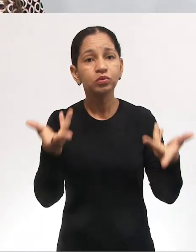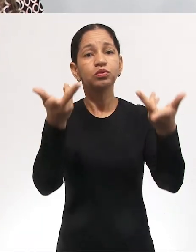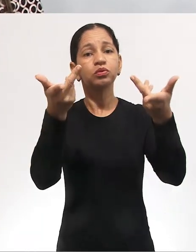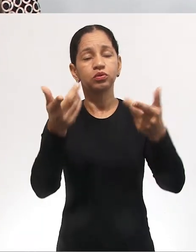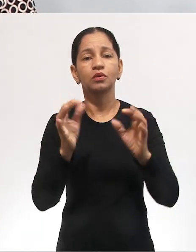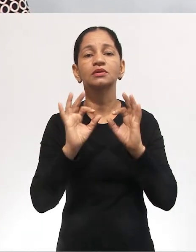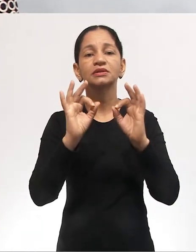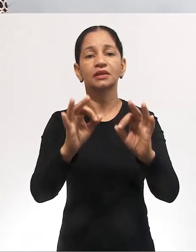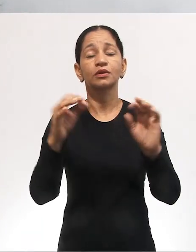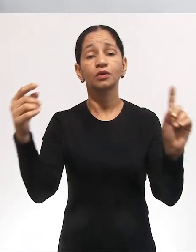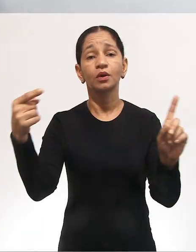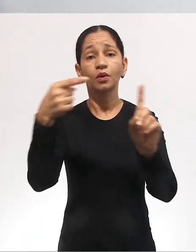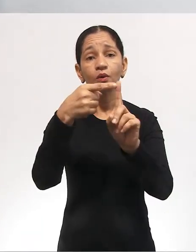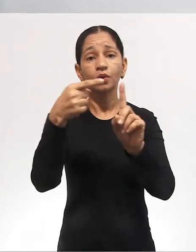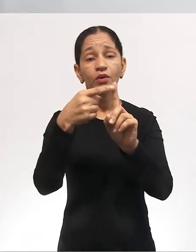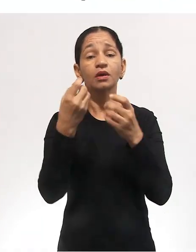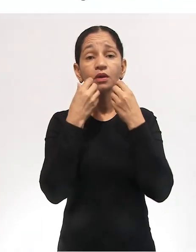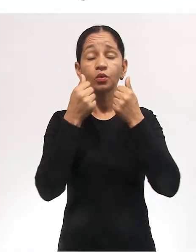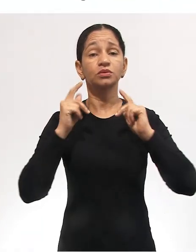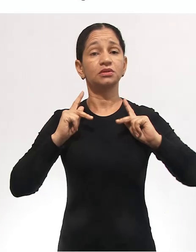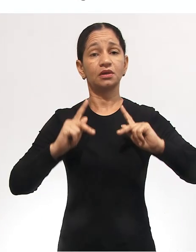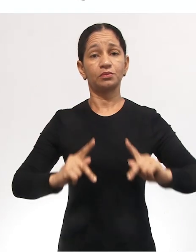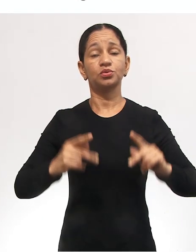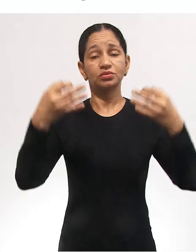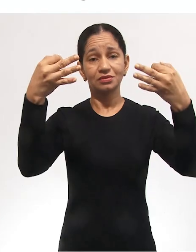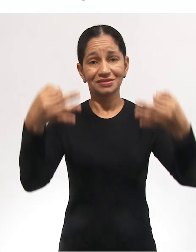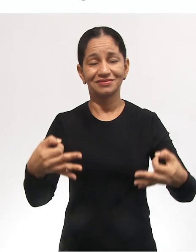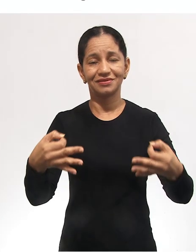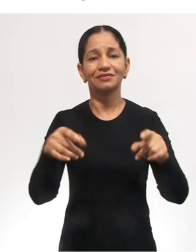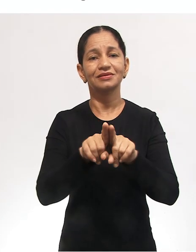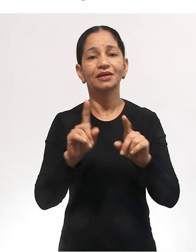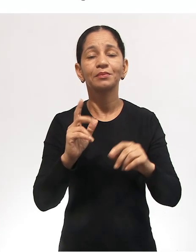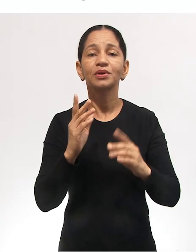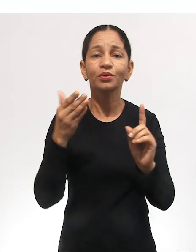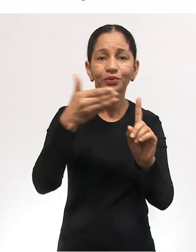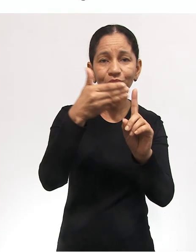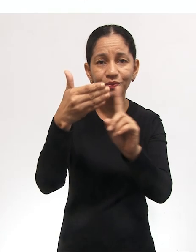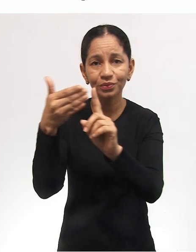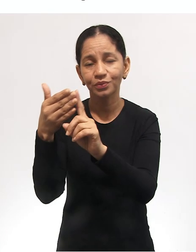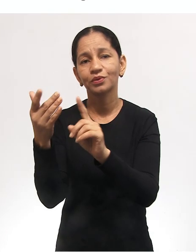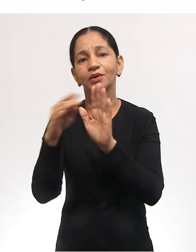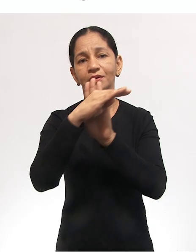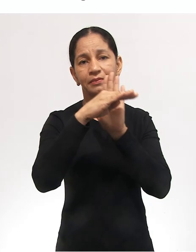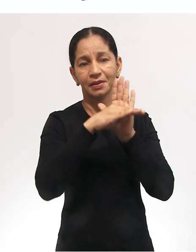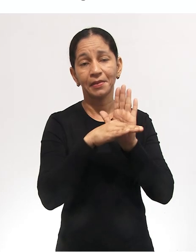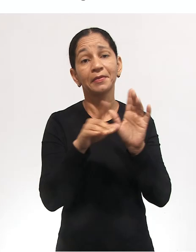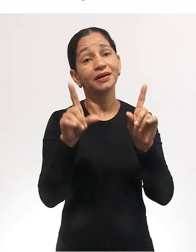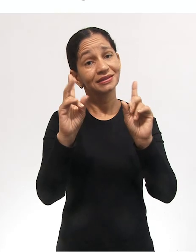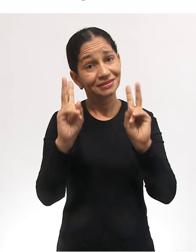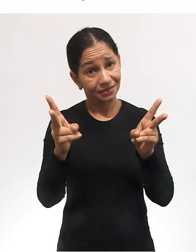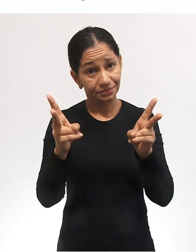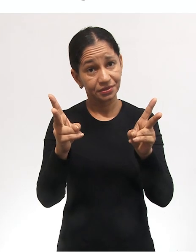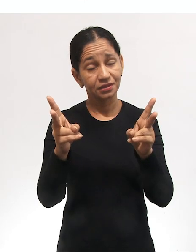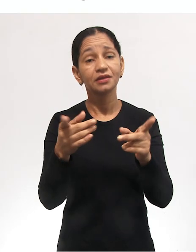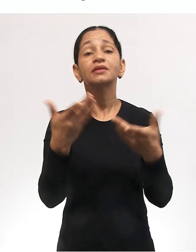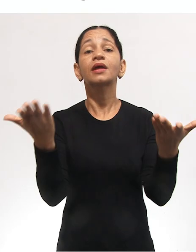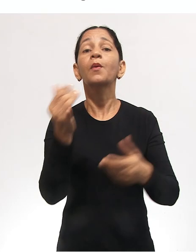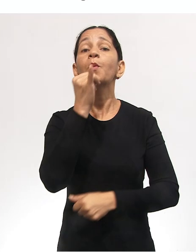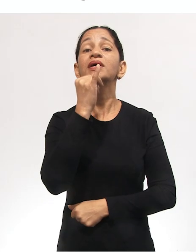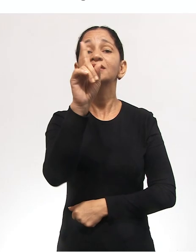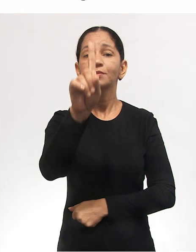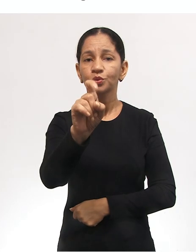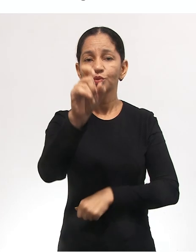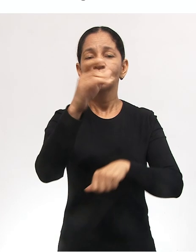de trabalho, e a ergonomia ajuda isso nesse design dos postos de trabalho. Exemplo prático, né? São as